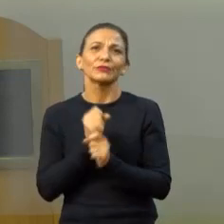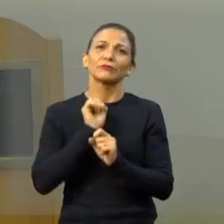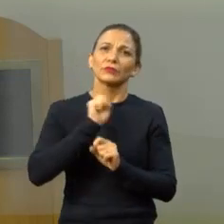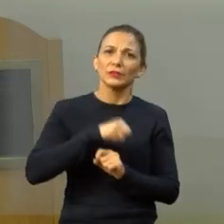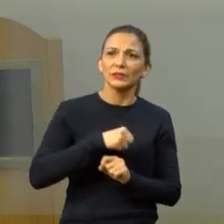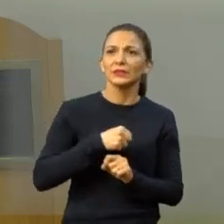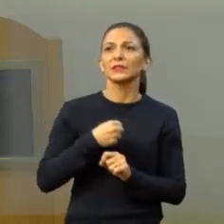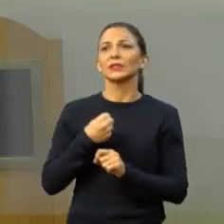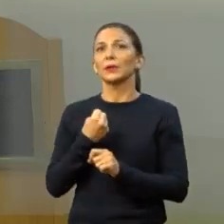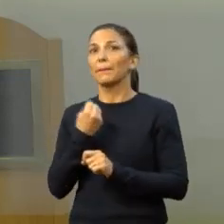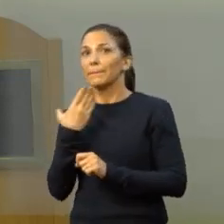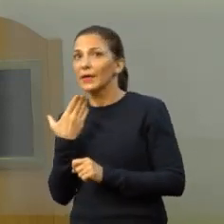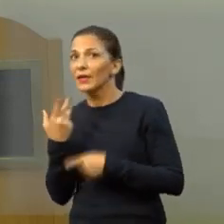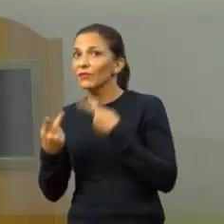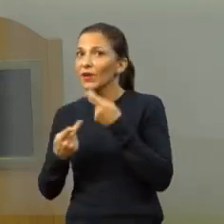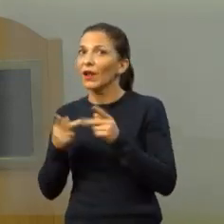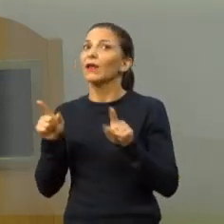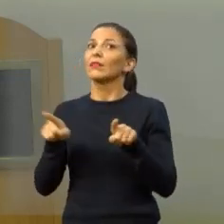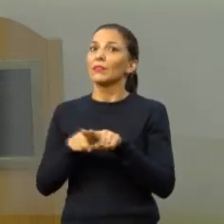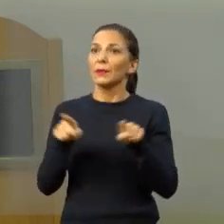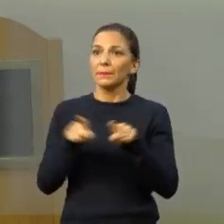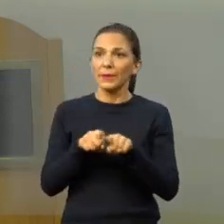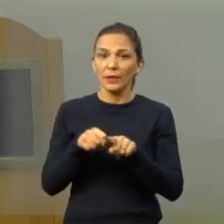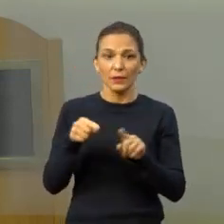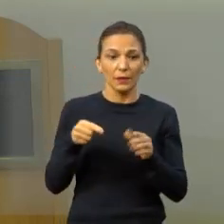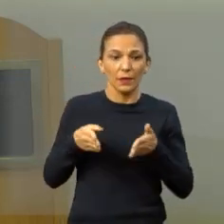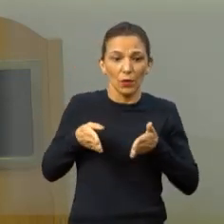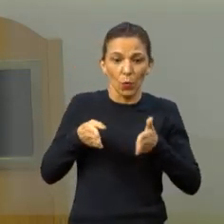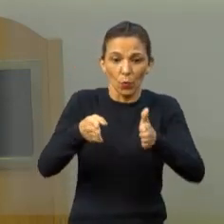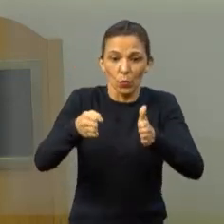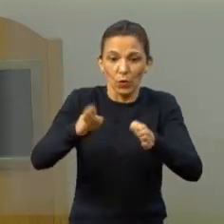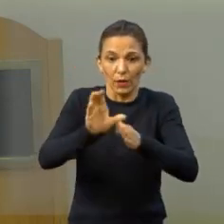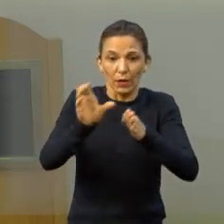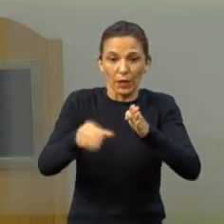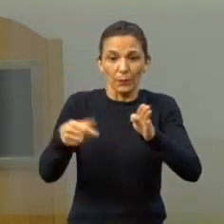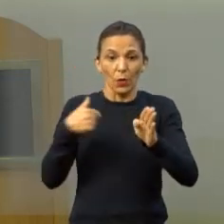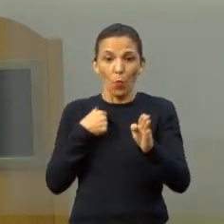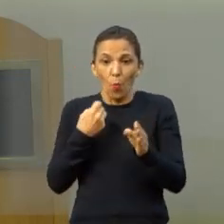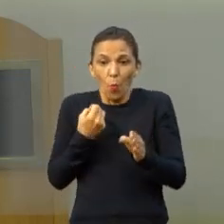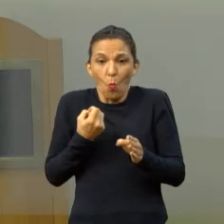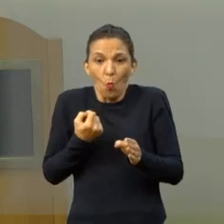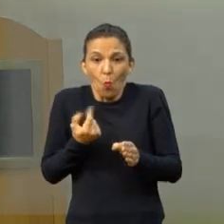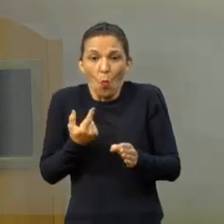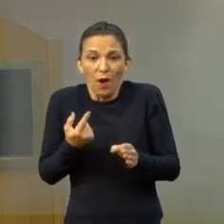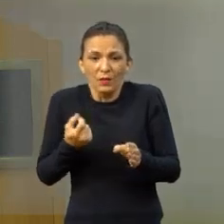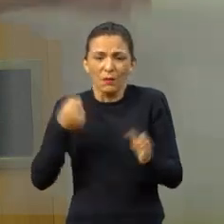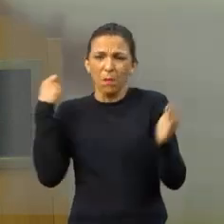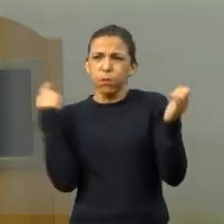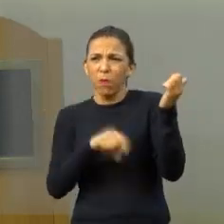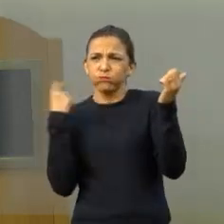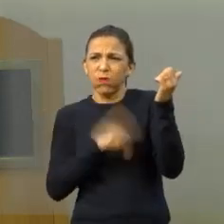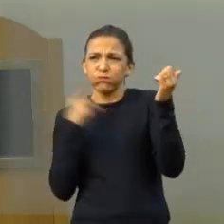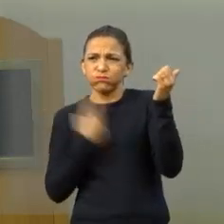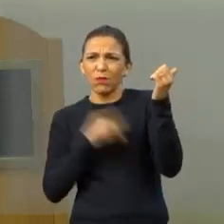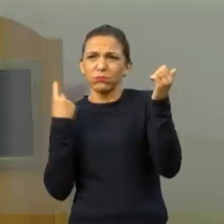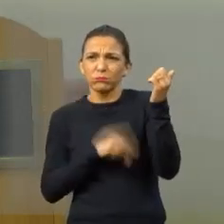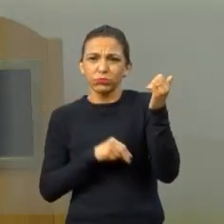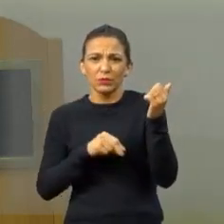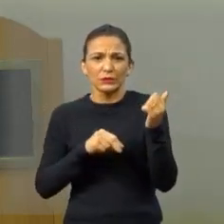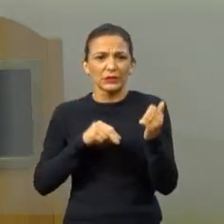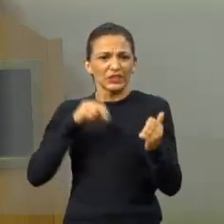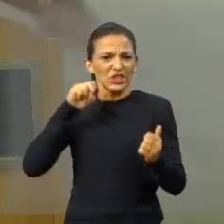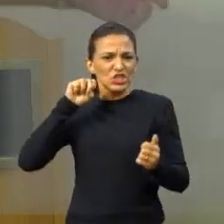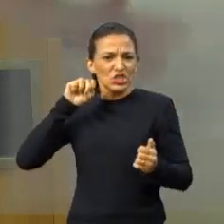corredor rapaz Quase que eu apanhei aqui no corredor ali né eu posto é sua vó tá com o